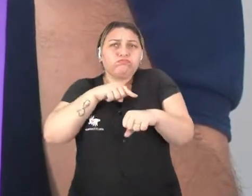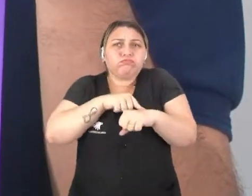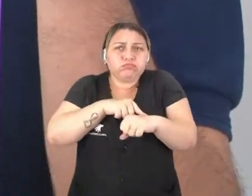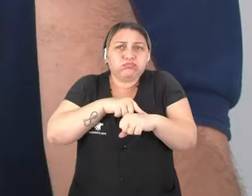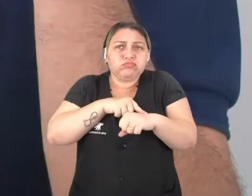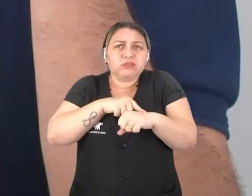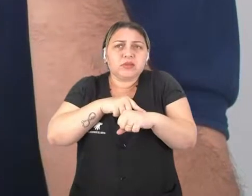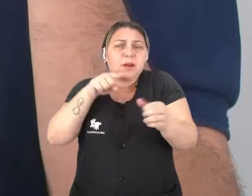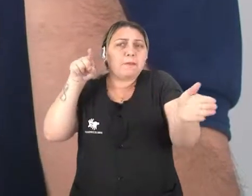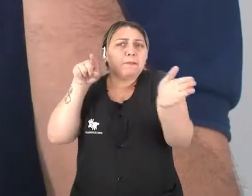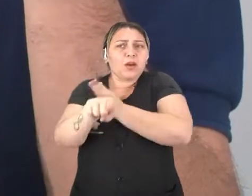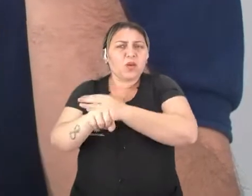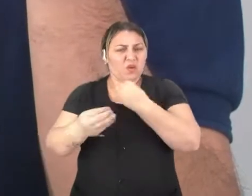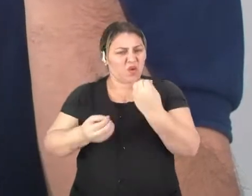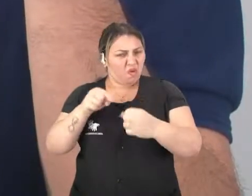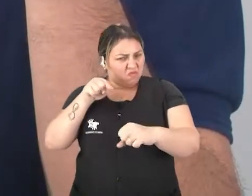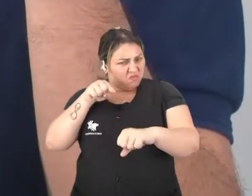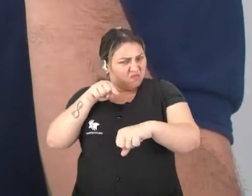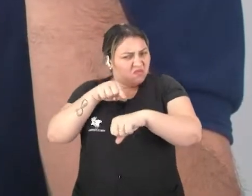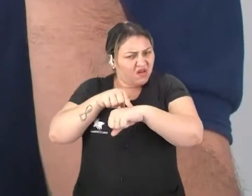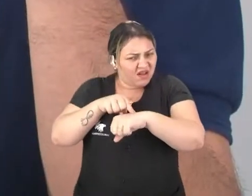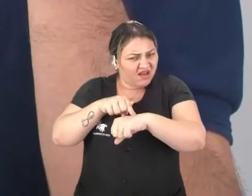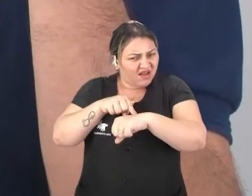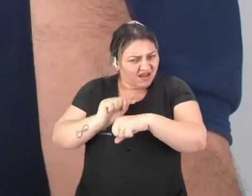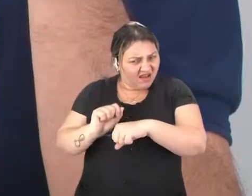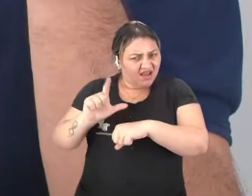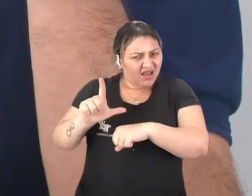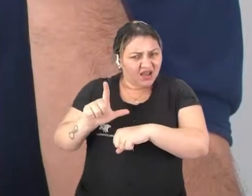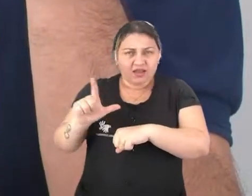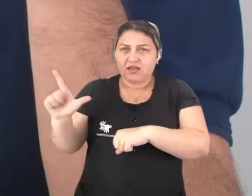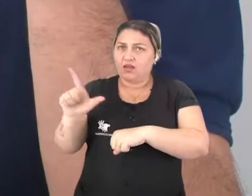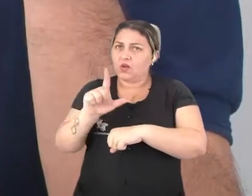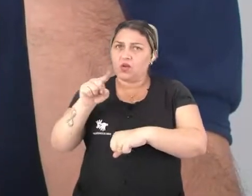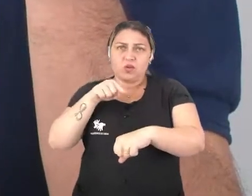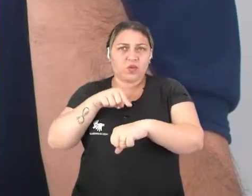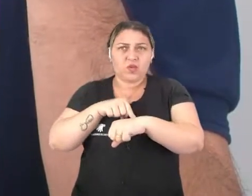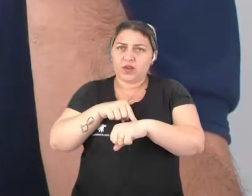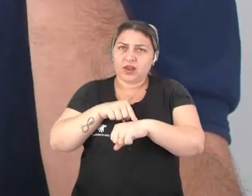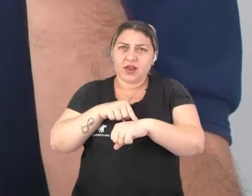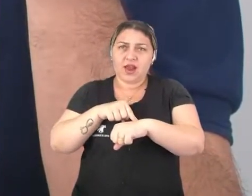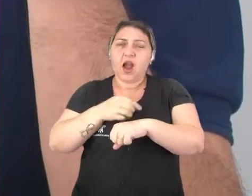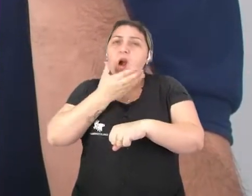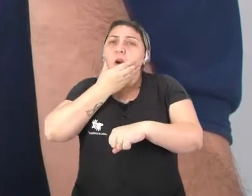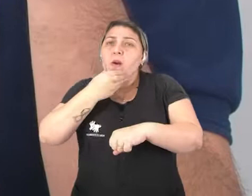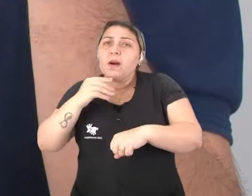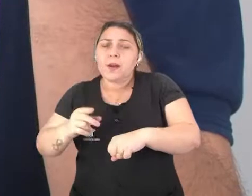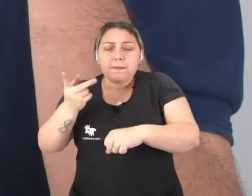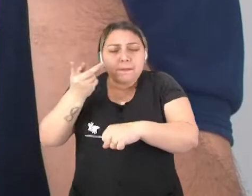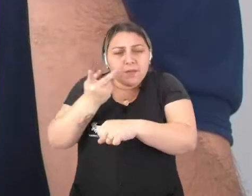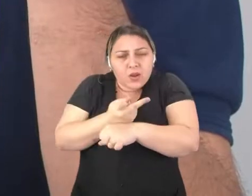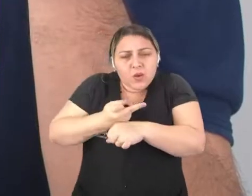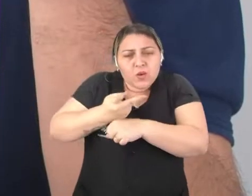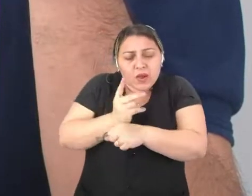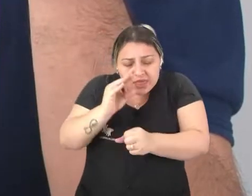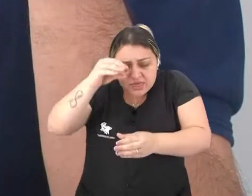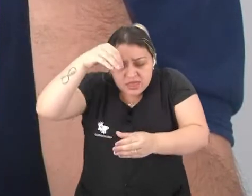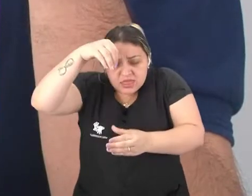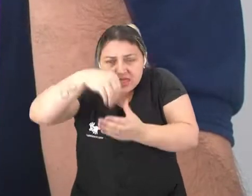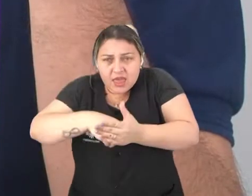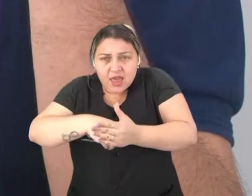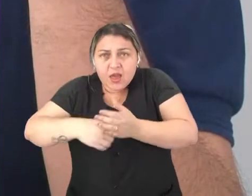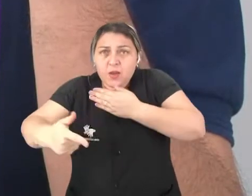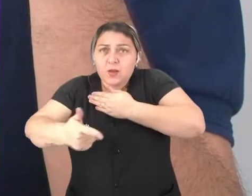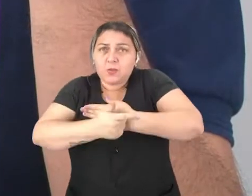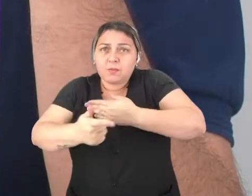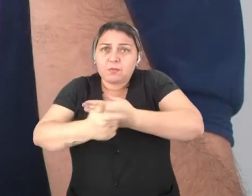Perguntou. Como é que liga? Não se liga. O garoto procurou dentro do papel